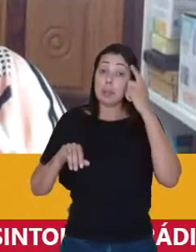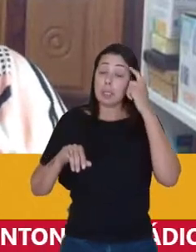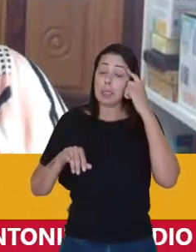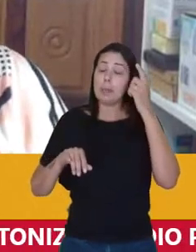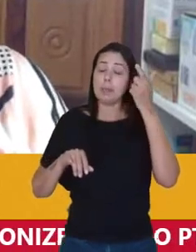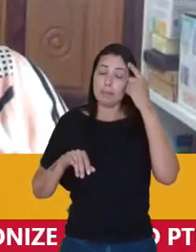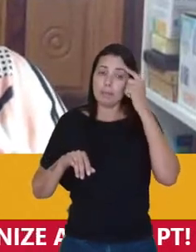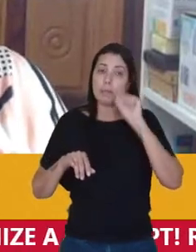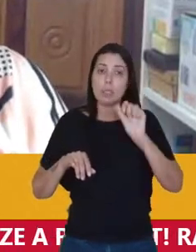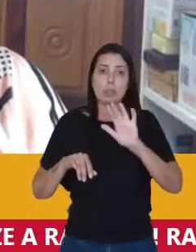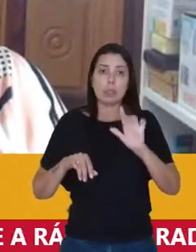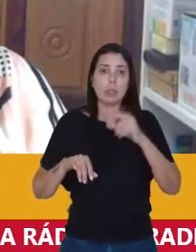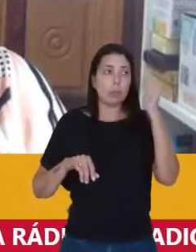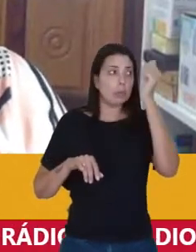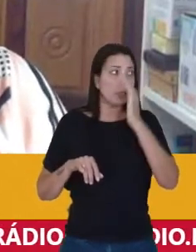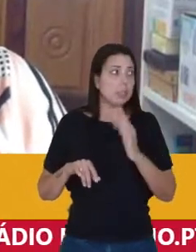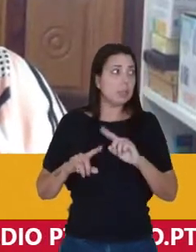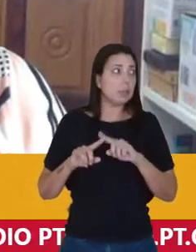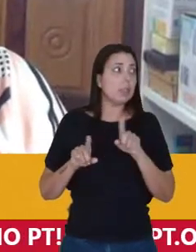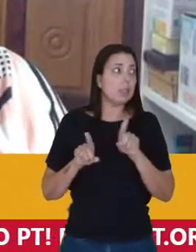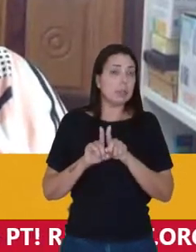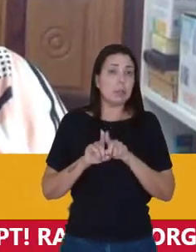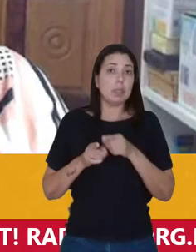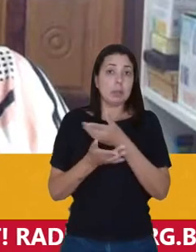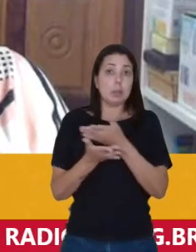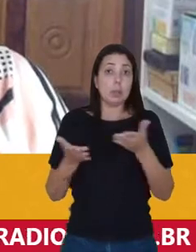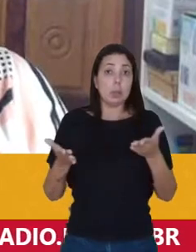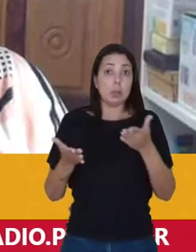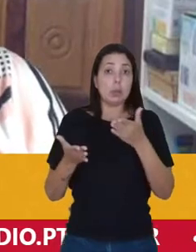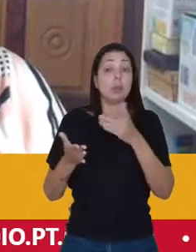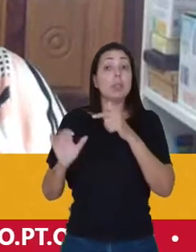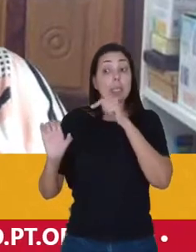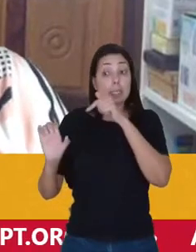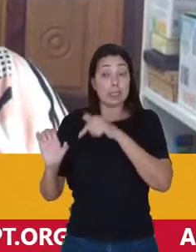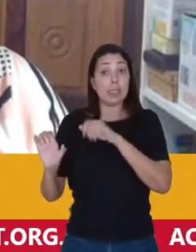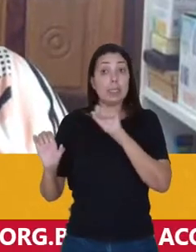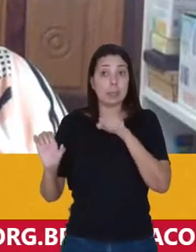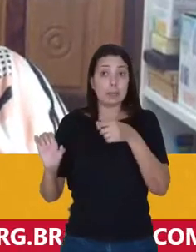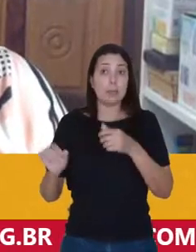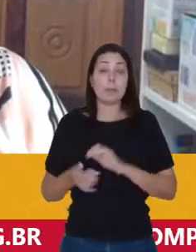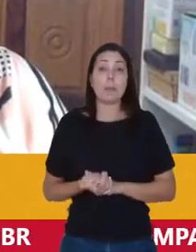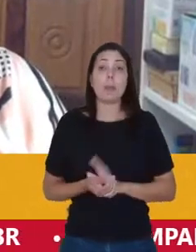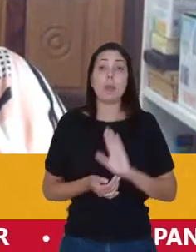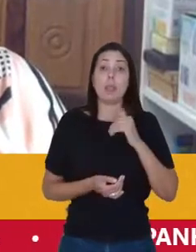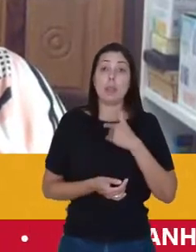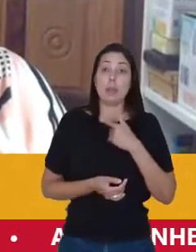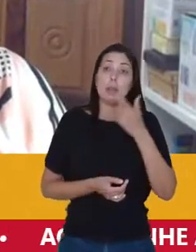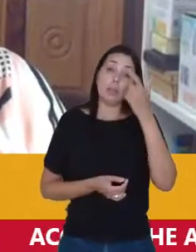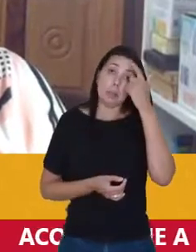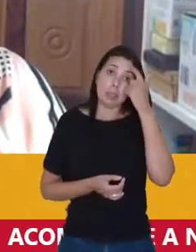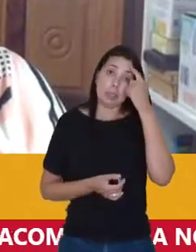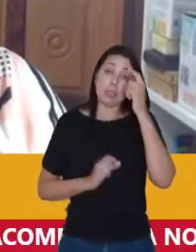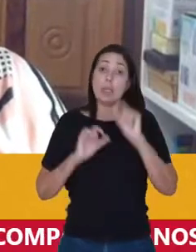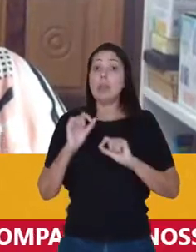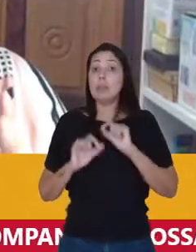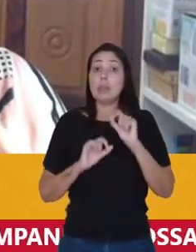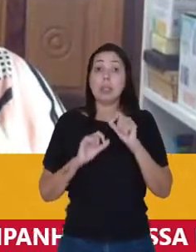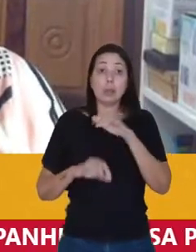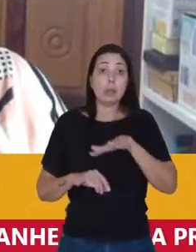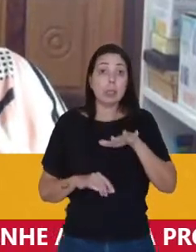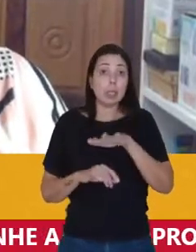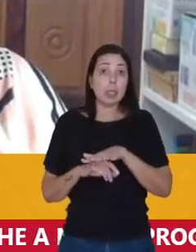grande alerta, não só para o Brasil, mas é um grande alerta para o campo da esquerda. É isso que nós estamos pensando no